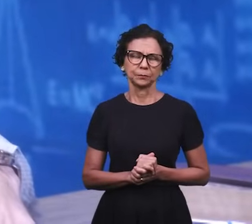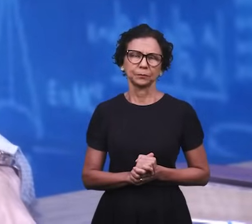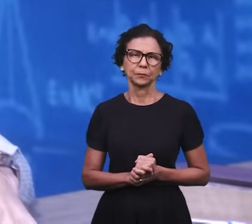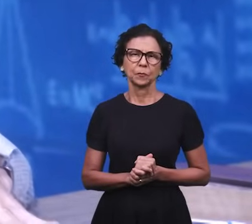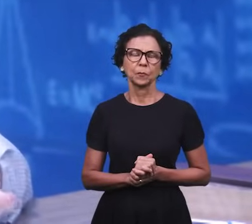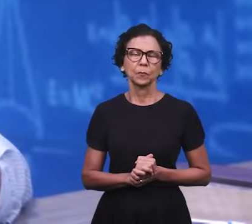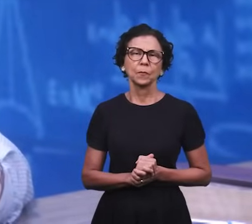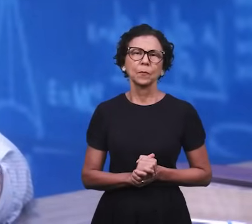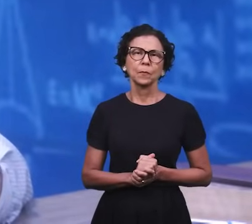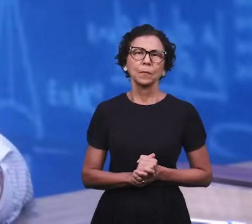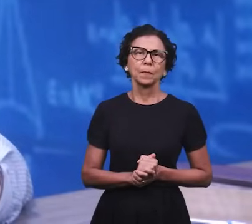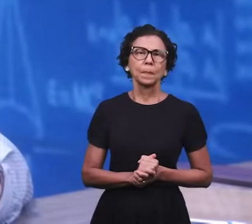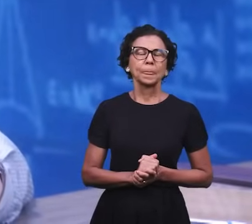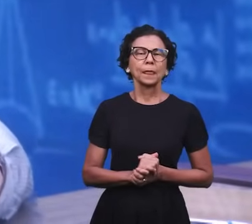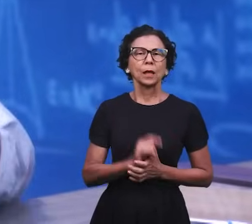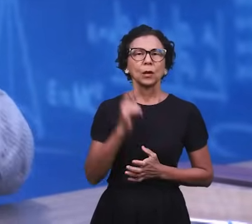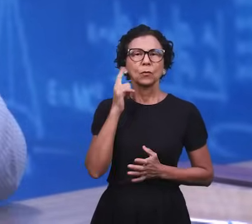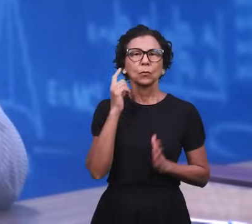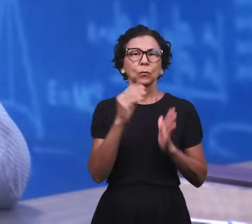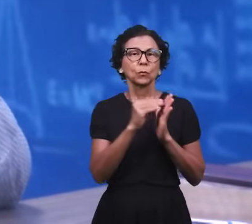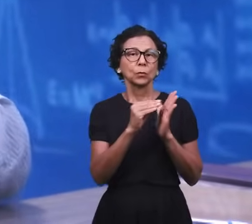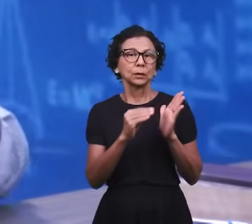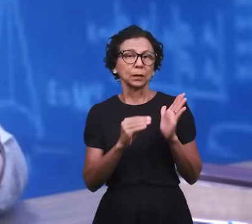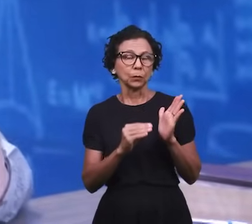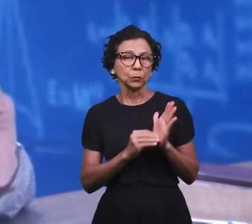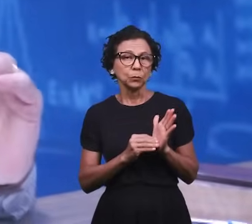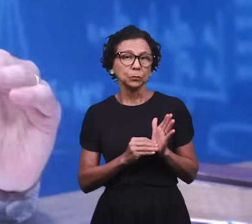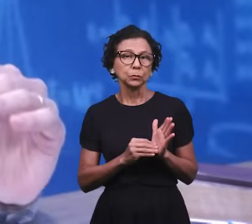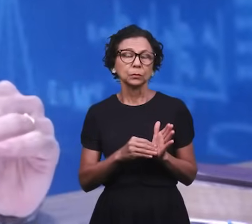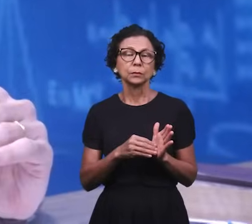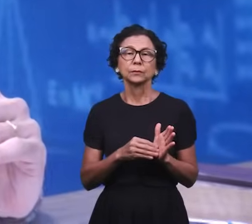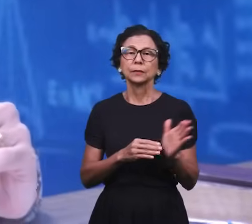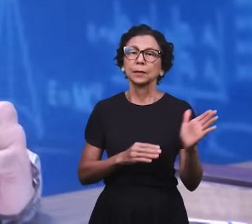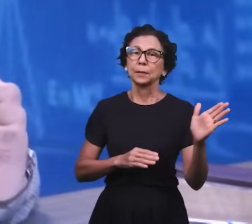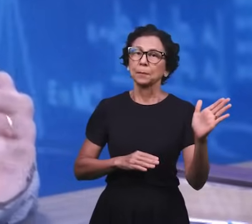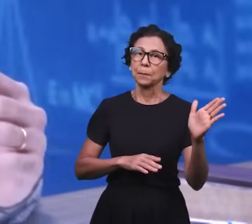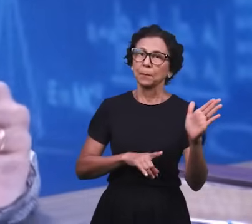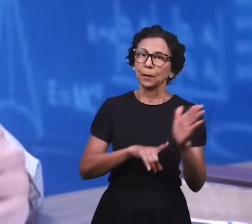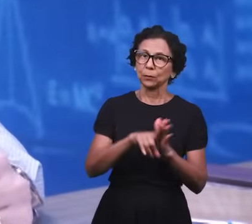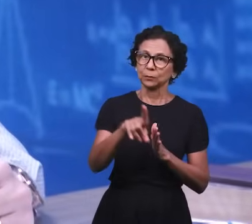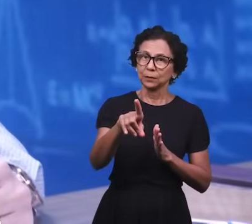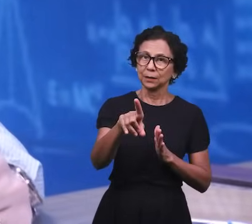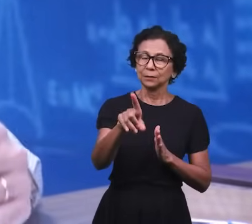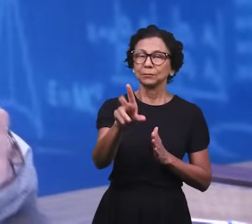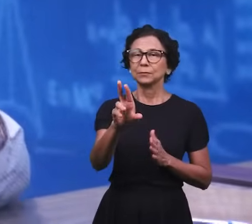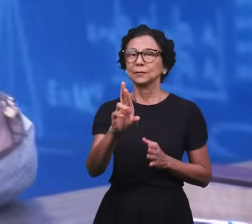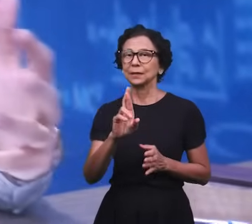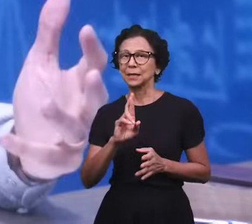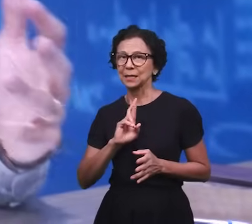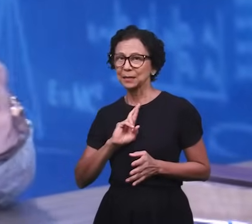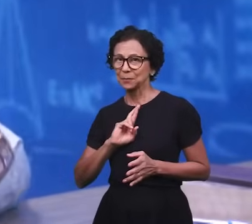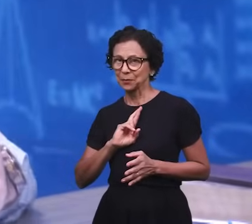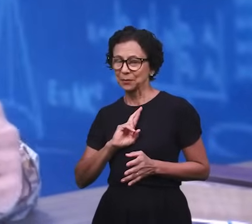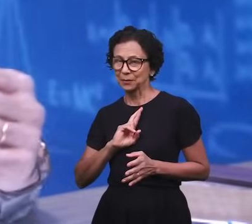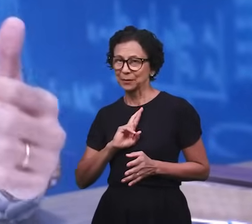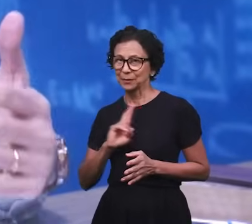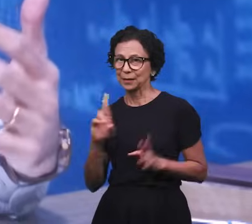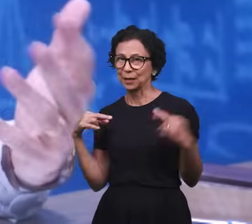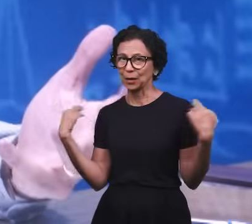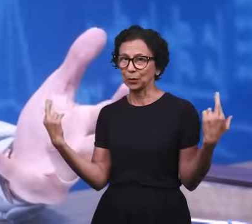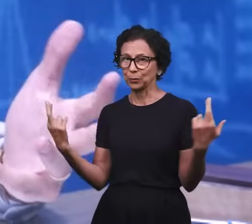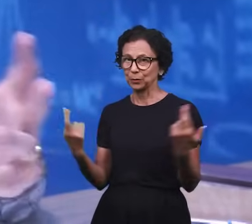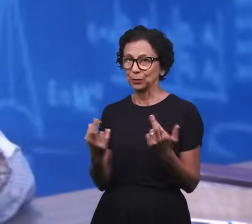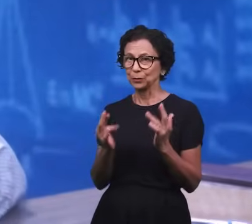programa, nós teremos um episódio que vai tratar de perguntas e respostas. E estamos aqui reunidos com